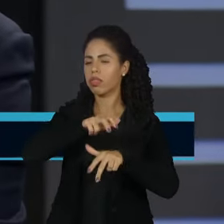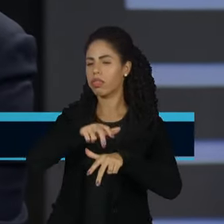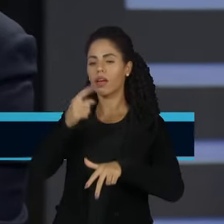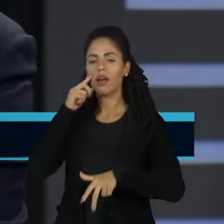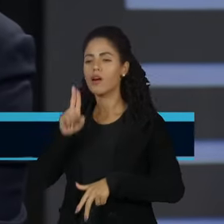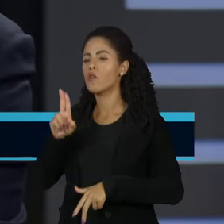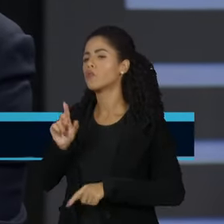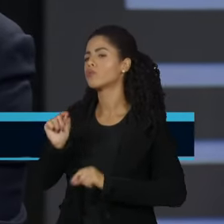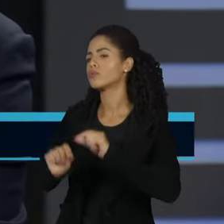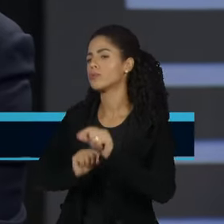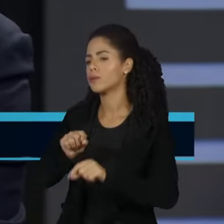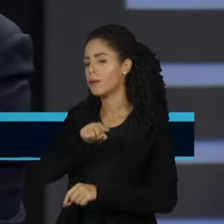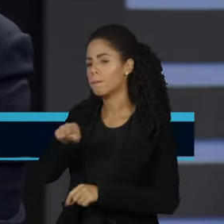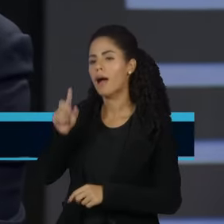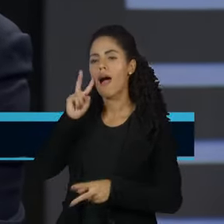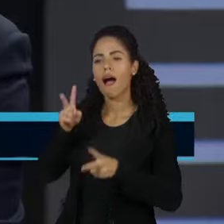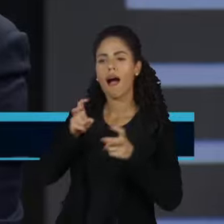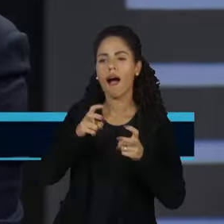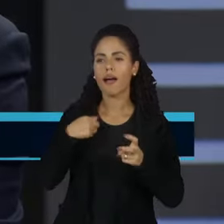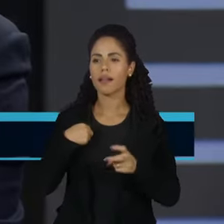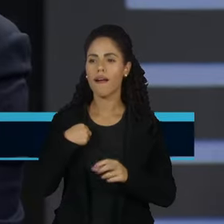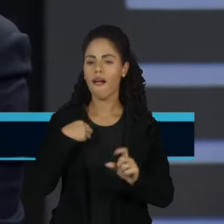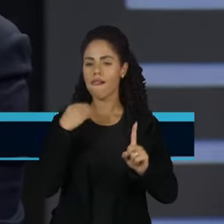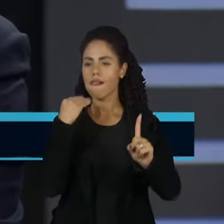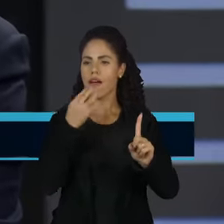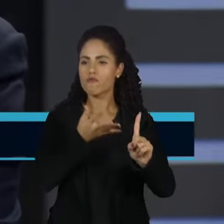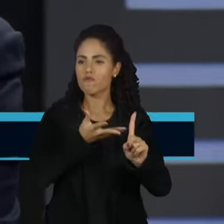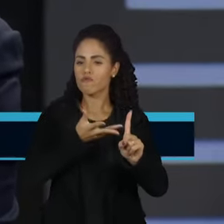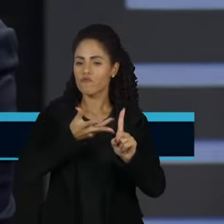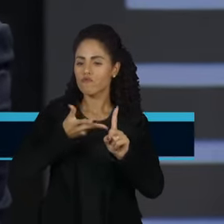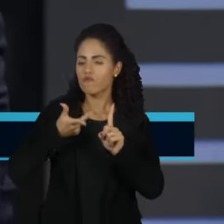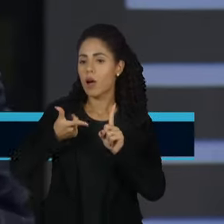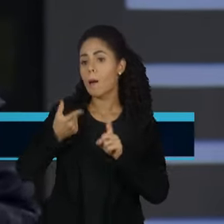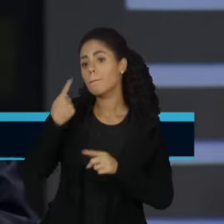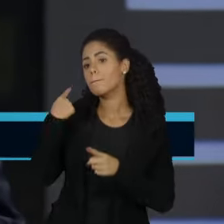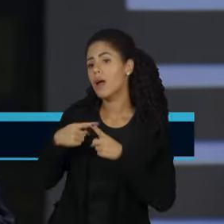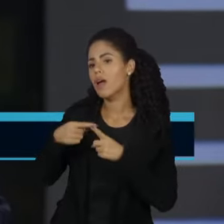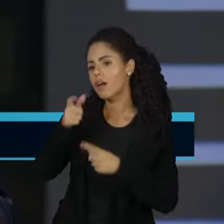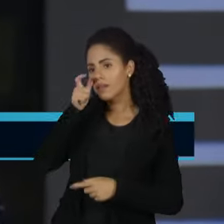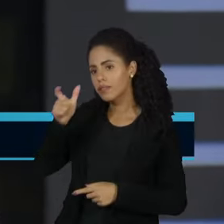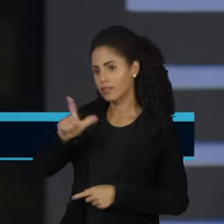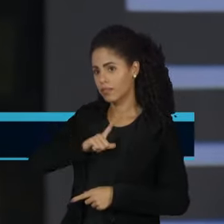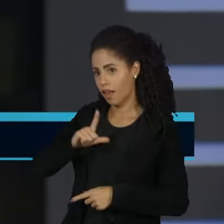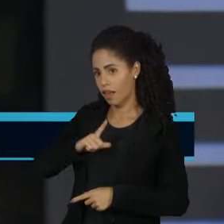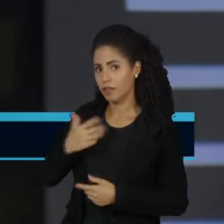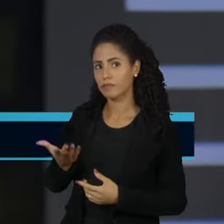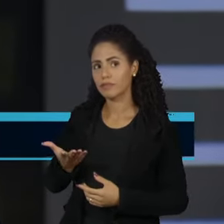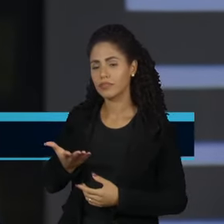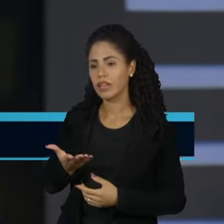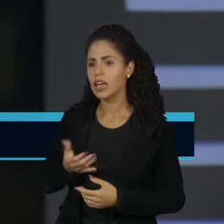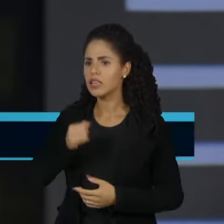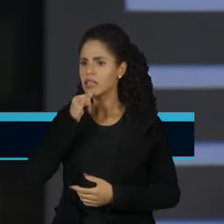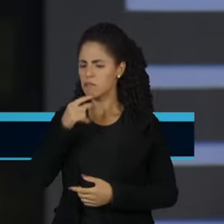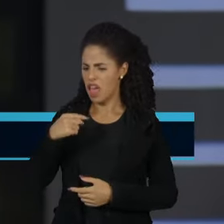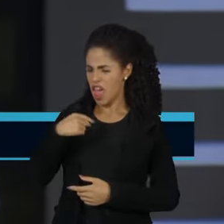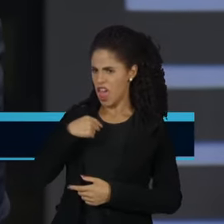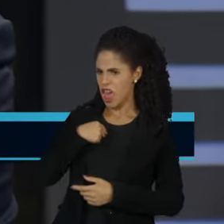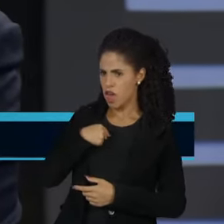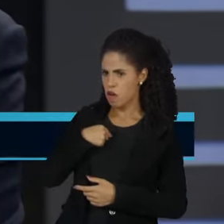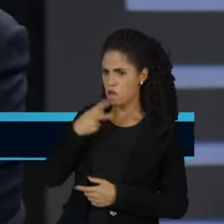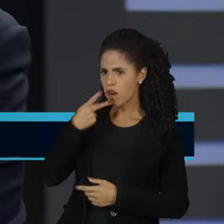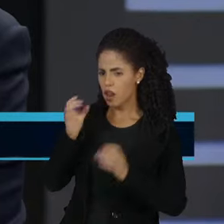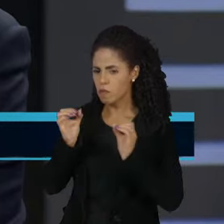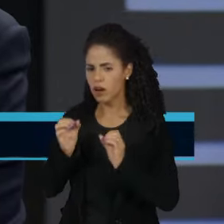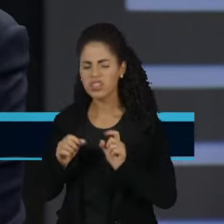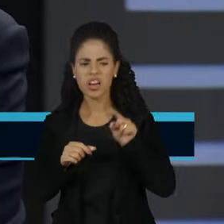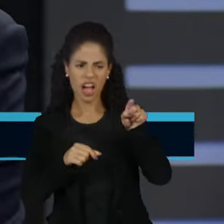usa, certo, os elementos para confundir as pessoas. Porque a princípio ele diz, como é que é? Eu não tenho direito de falar, mas a filha do juiz